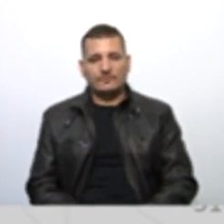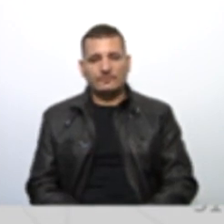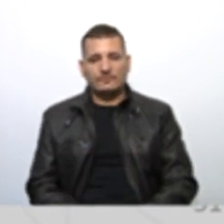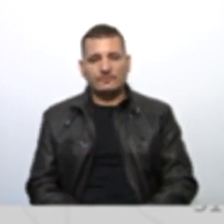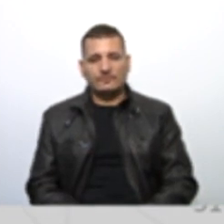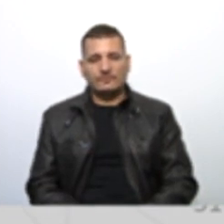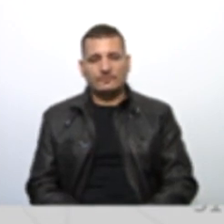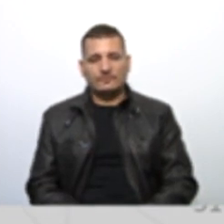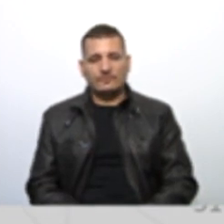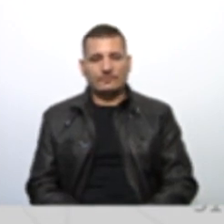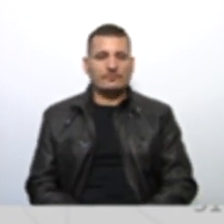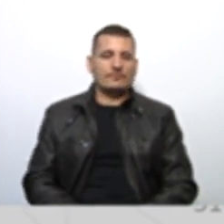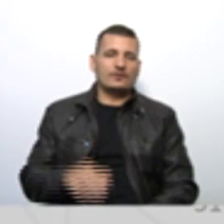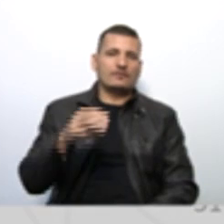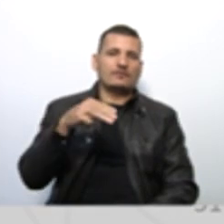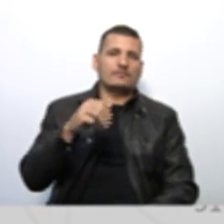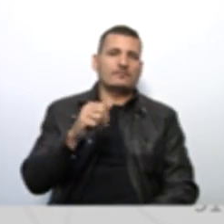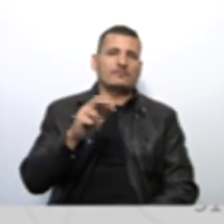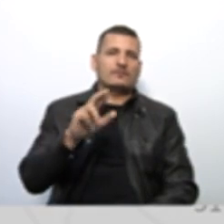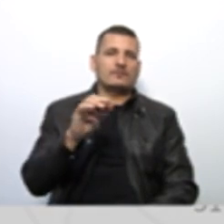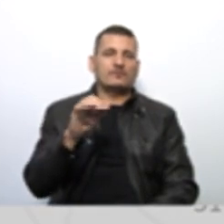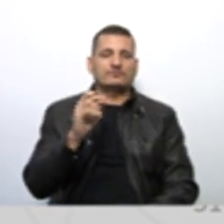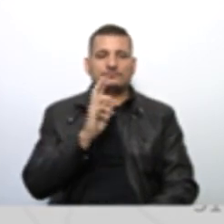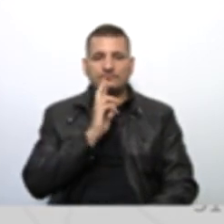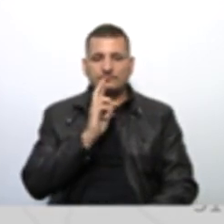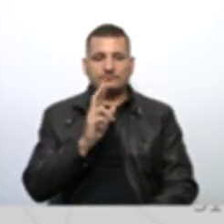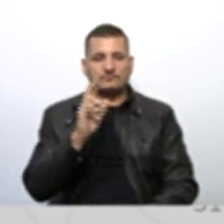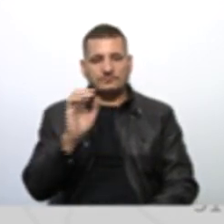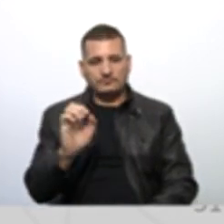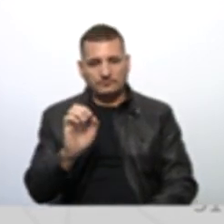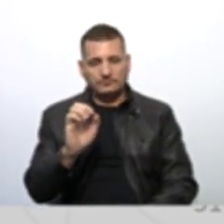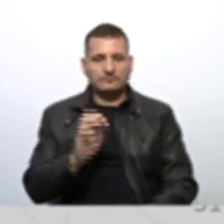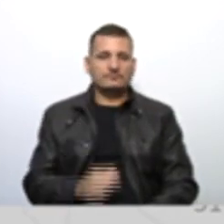E o Marcos Santos disse que é a letra E, de